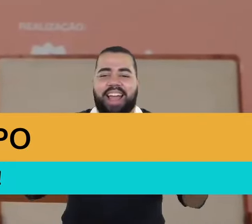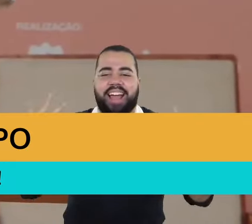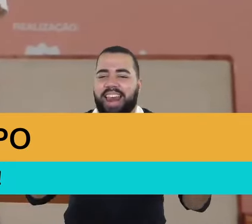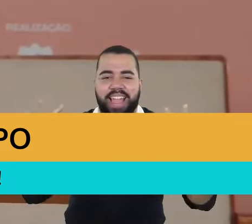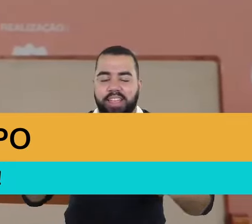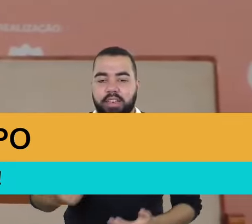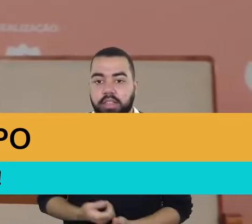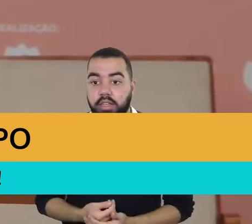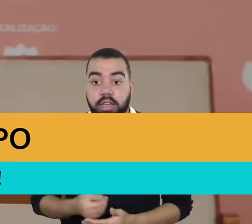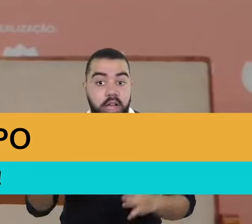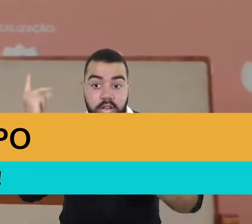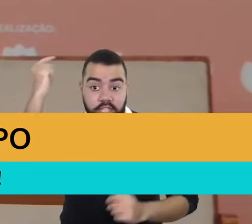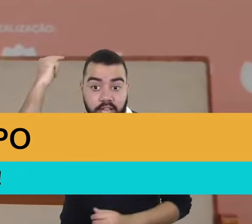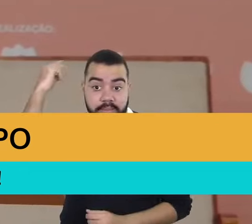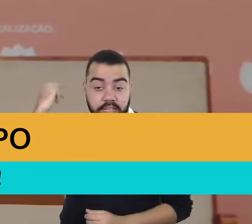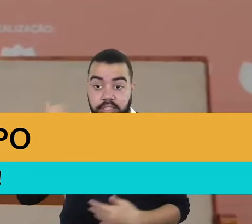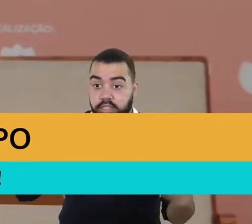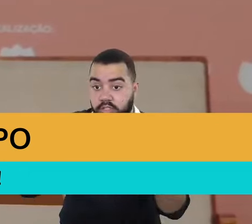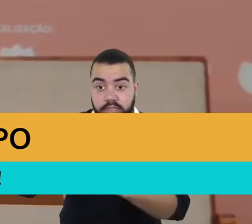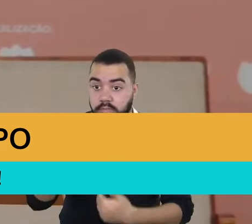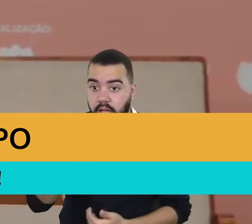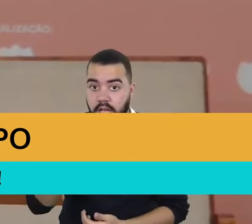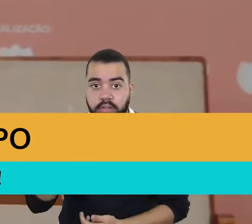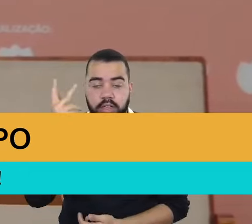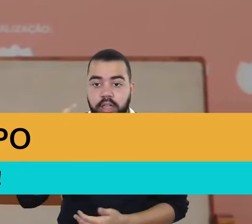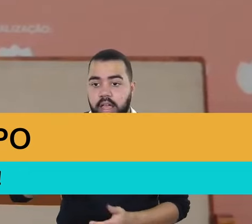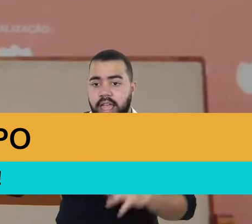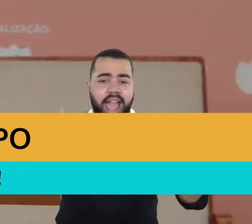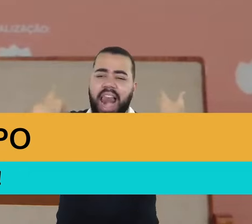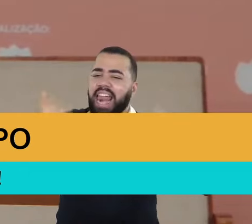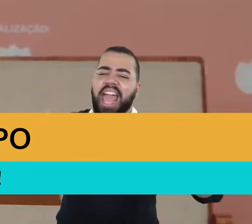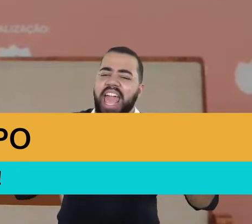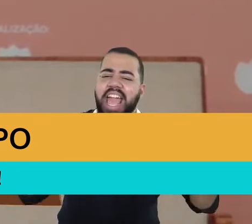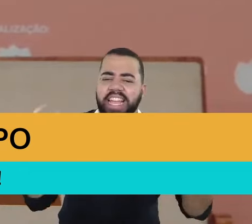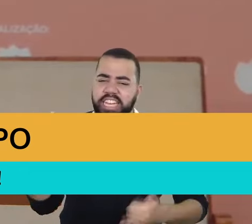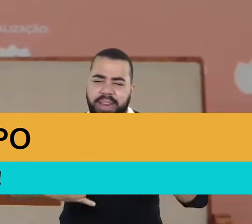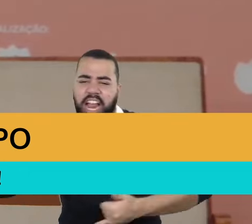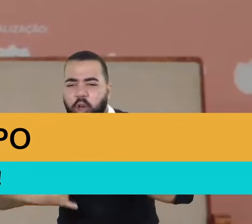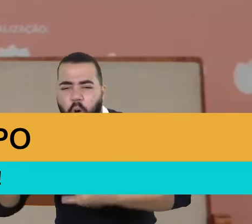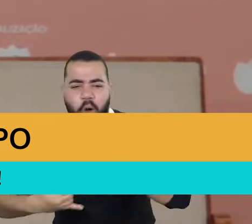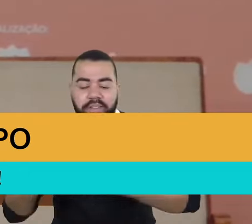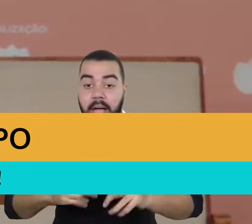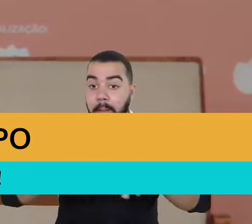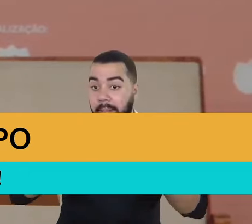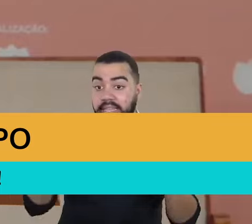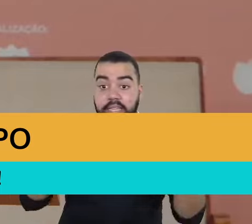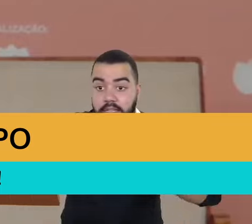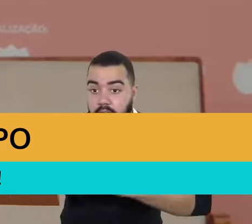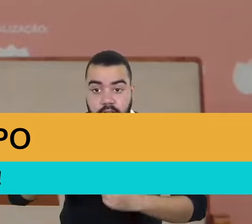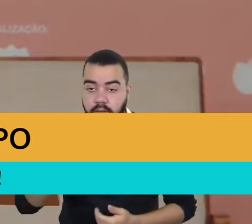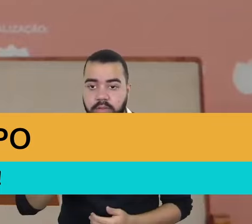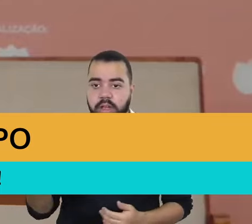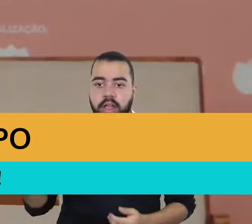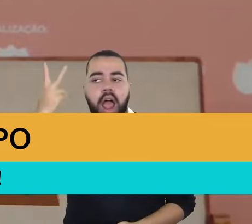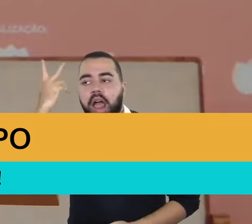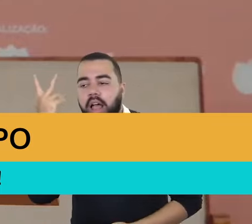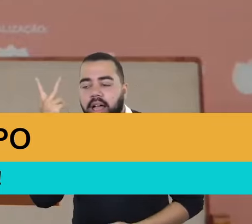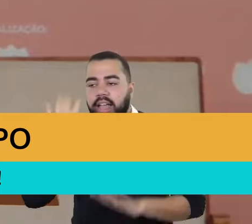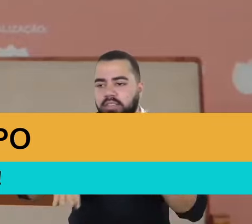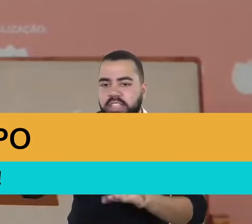como fala hoje, gente. Eu era criança esquisita, espoleta, arteira, entendeu? Eu tinha lerda, burra, vários